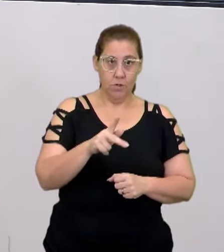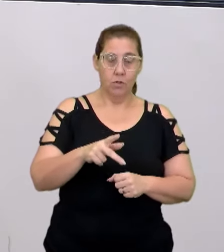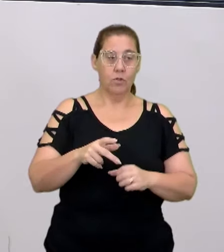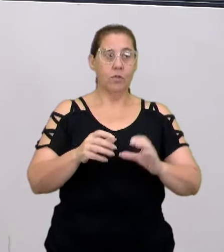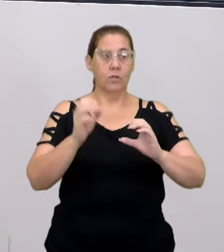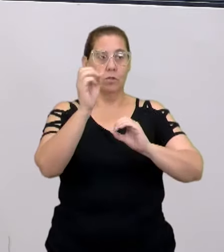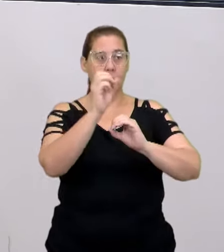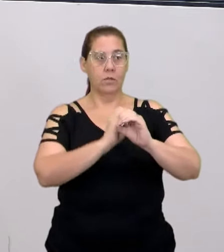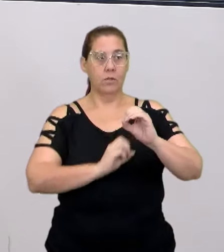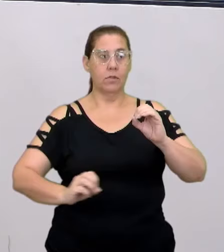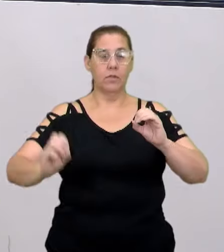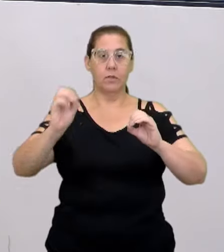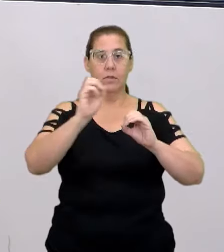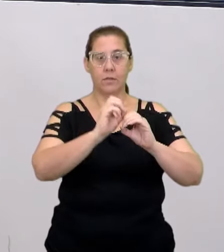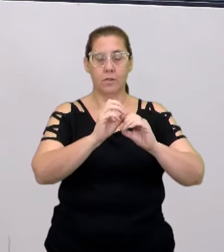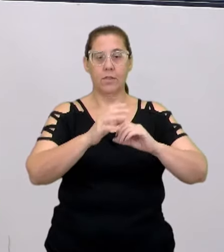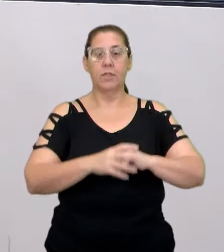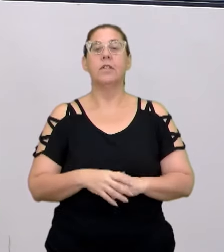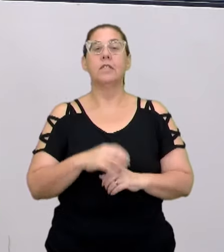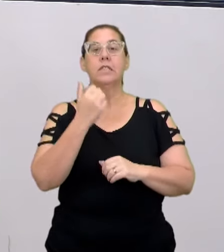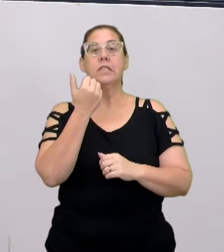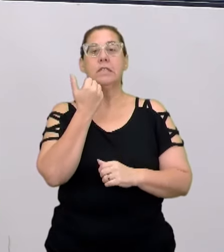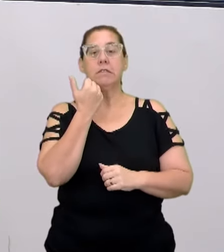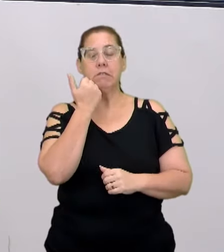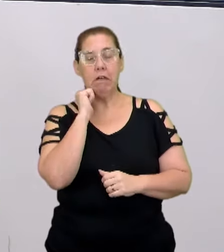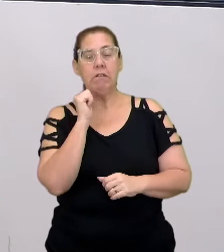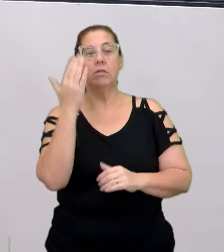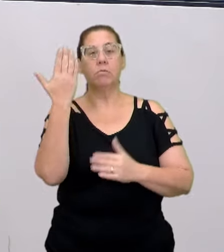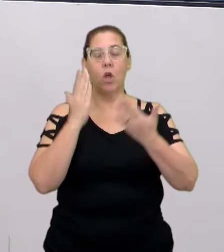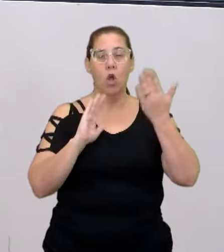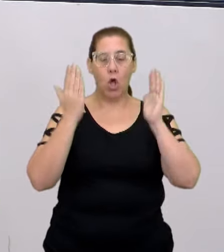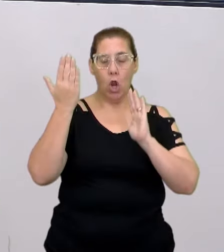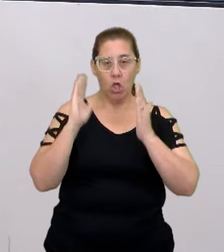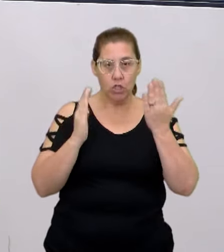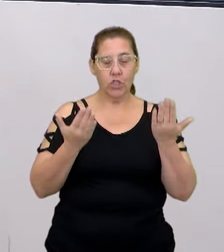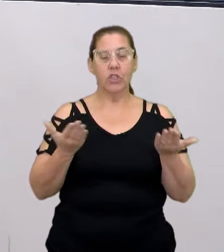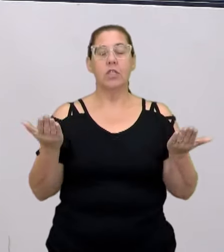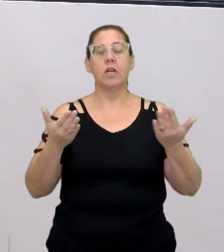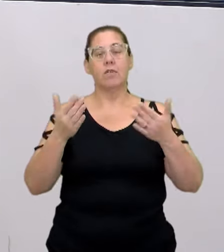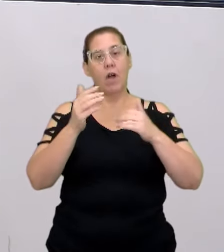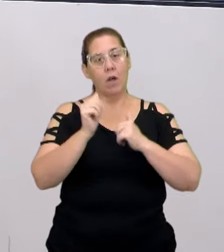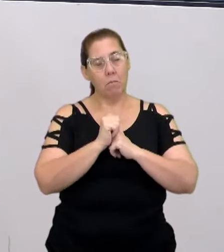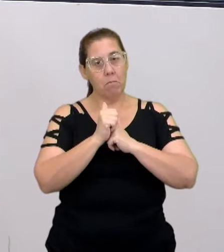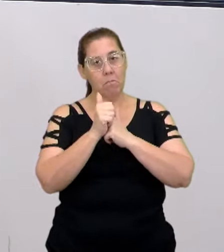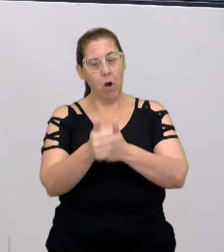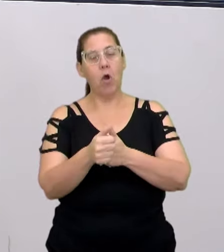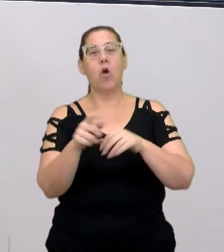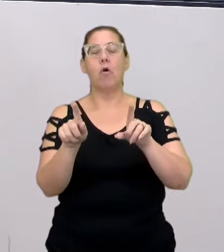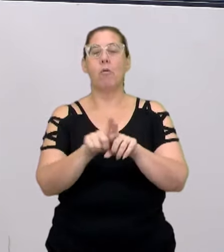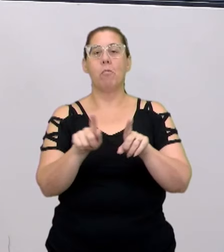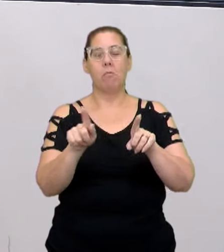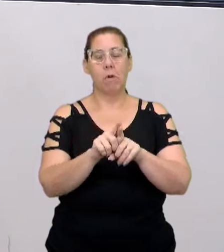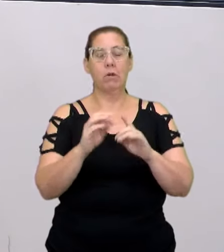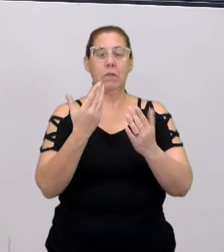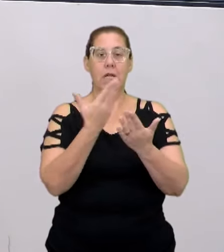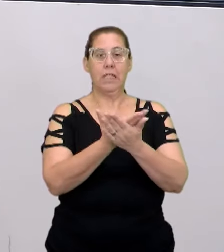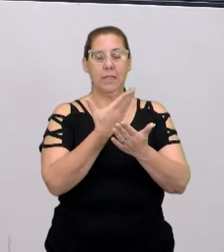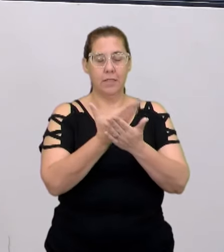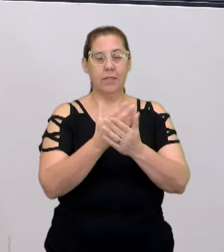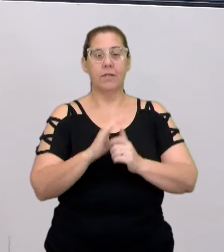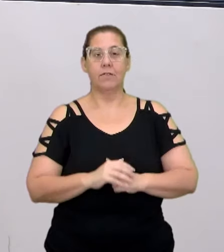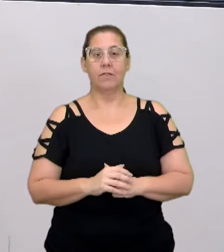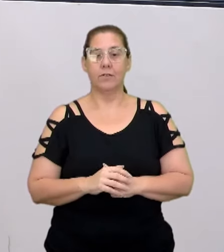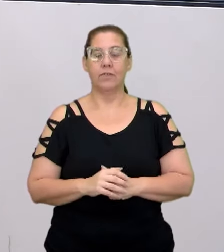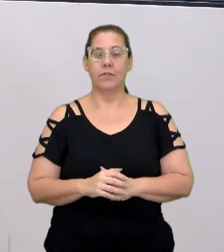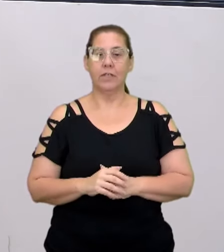de Mídias, de Ciências, de Biologia, que vai aí nos acompanhar então nas nossas aulas, né?